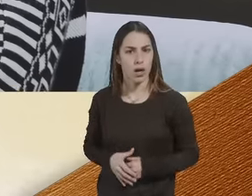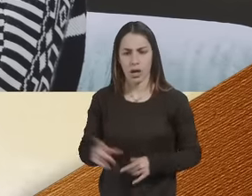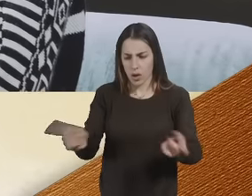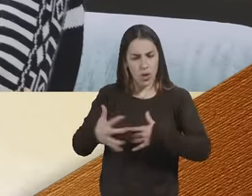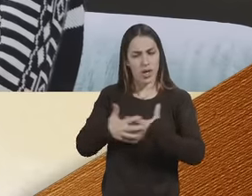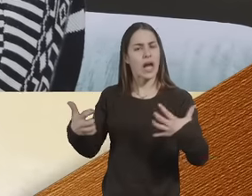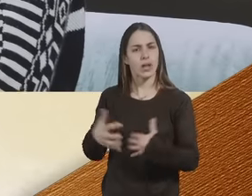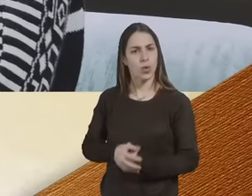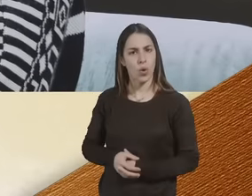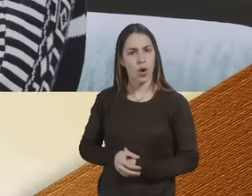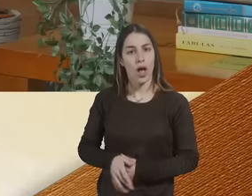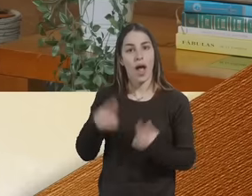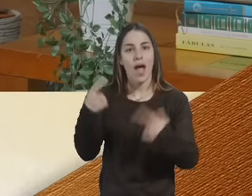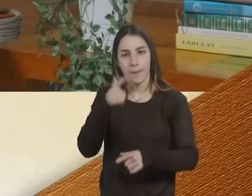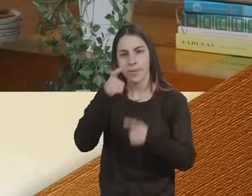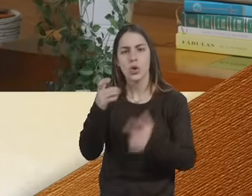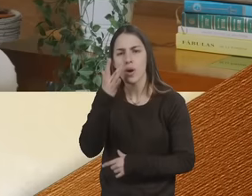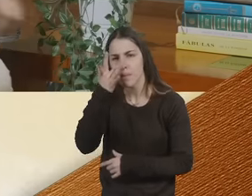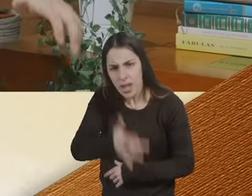azar. São as pessoas pretas.